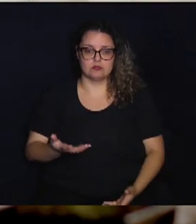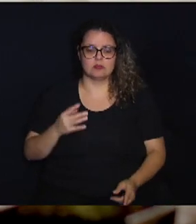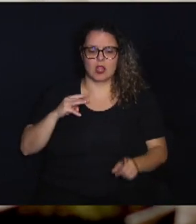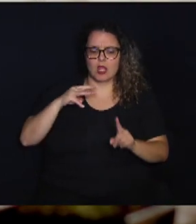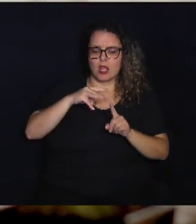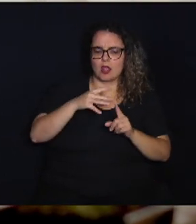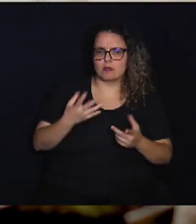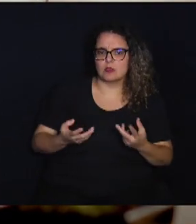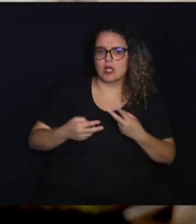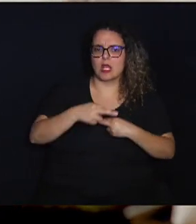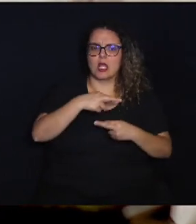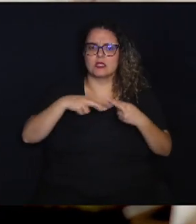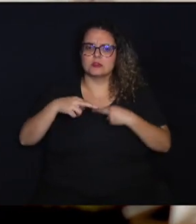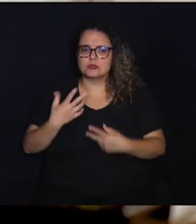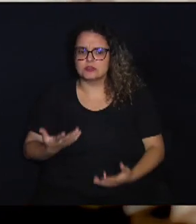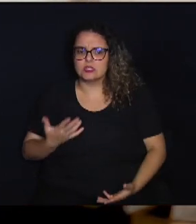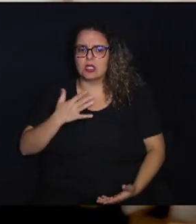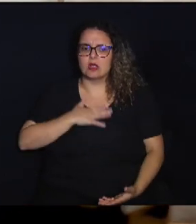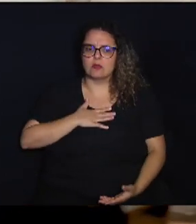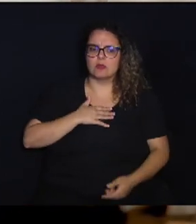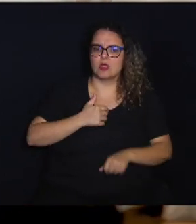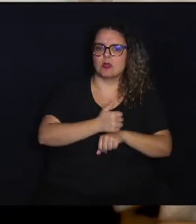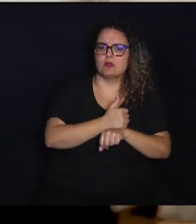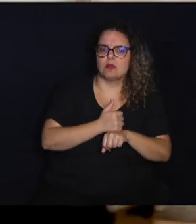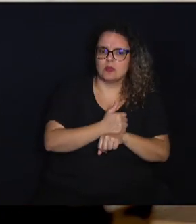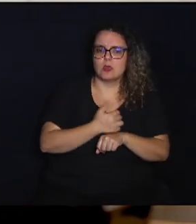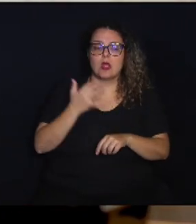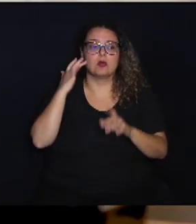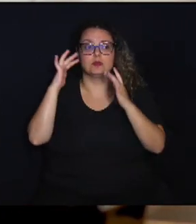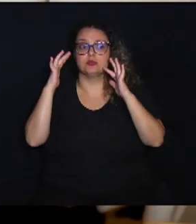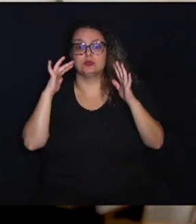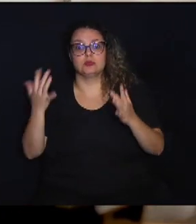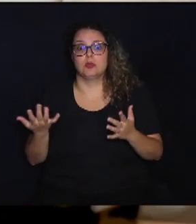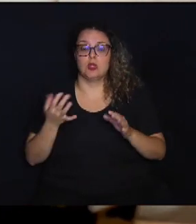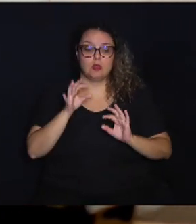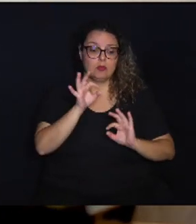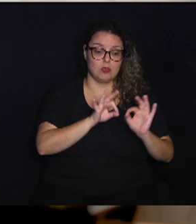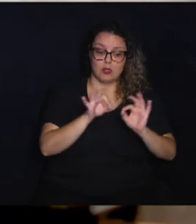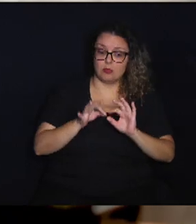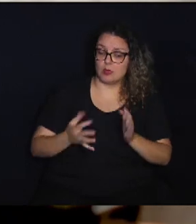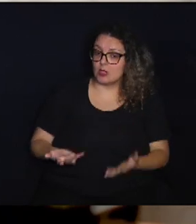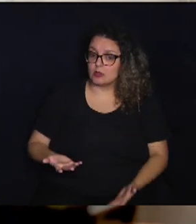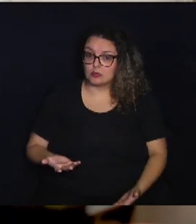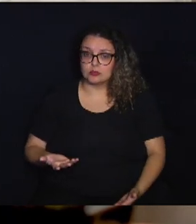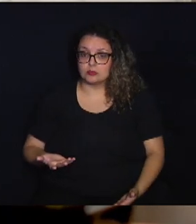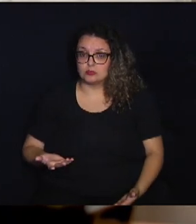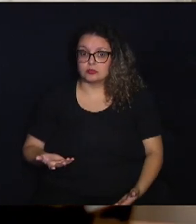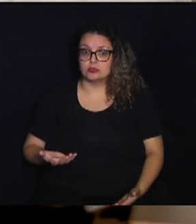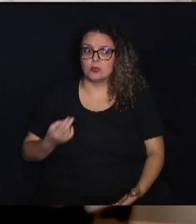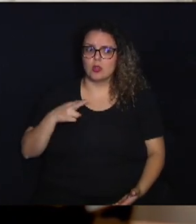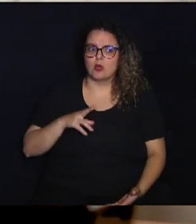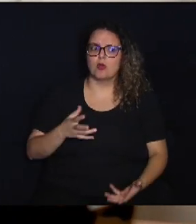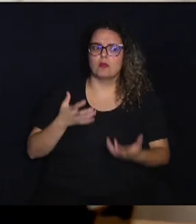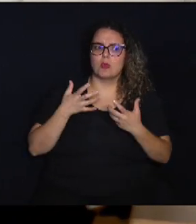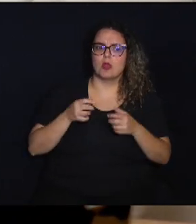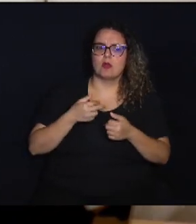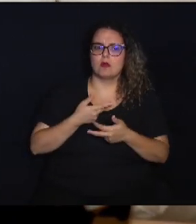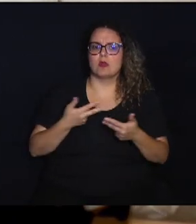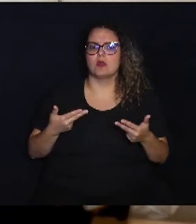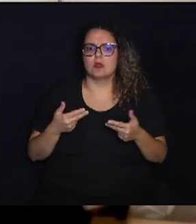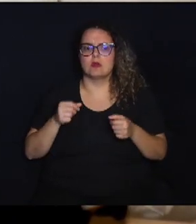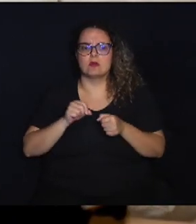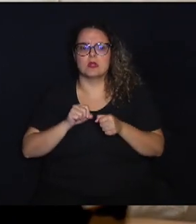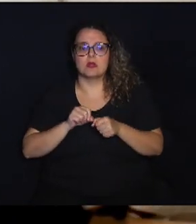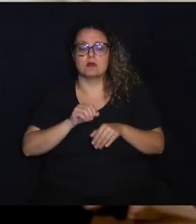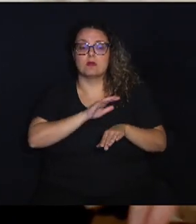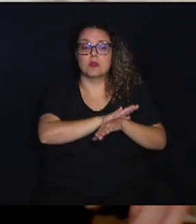está relacionada à minha carreira, a um sonho, a um projeto, ou eu quero fazer alguma coisa para ajudar